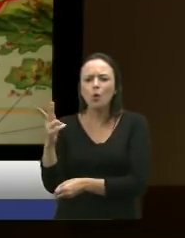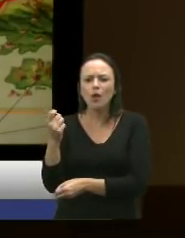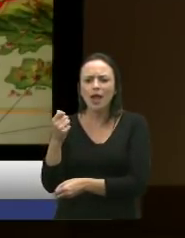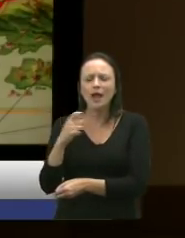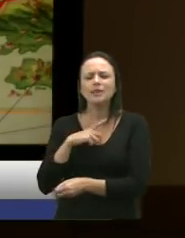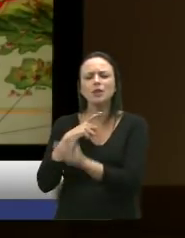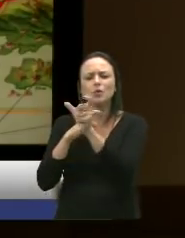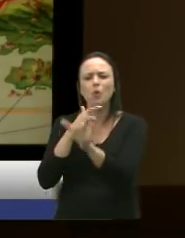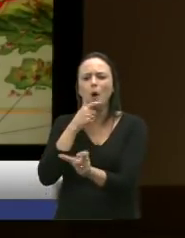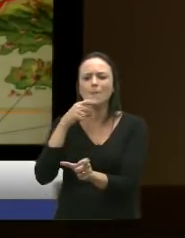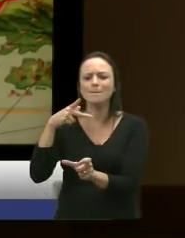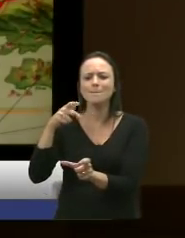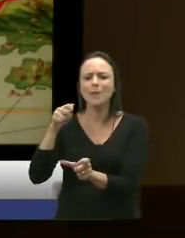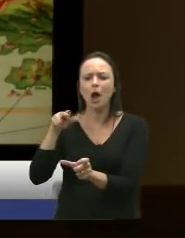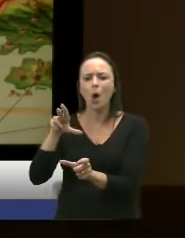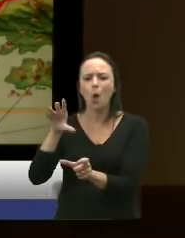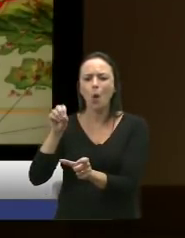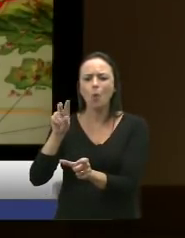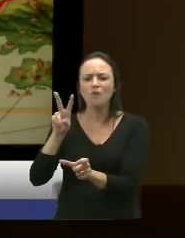Paulo Virgínio.